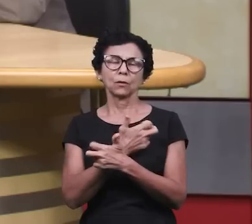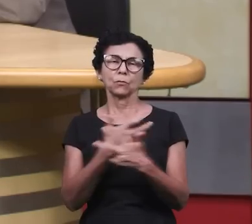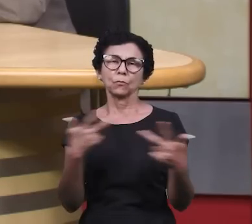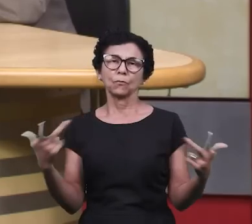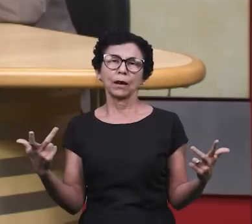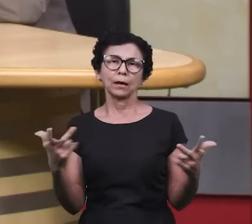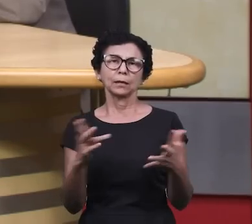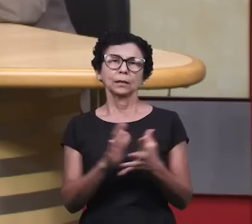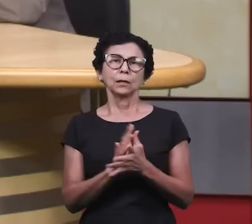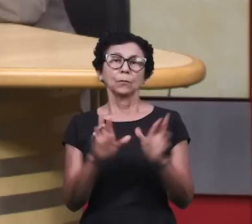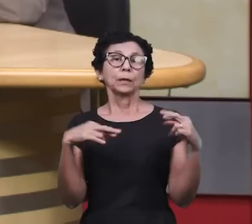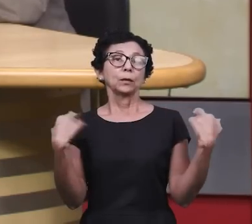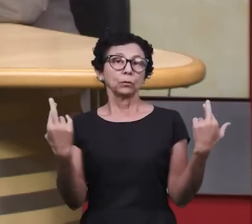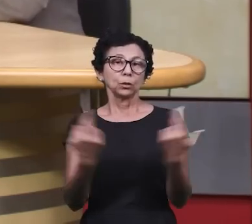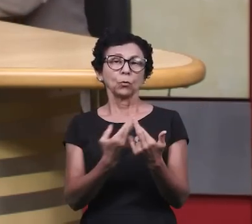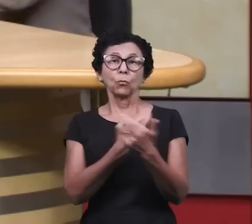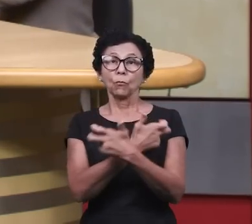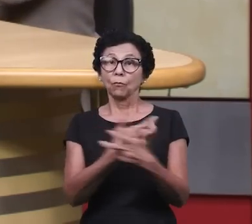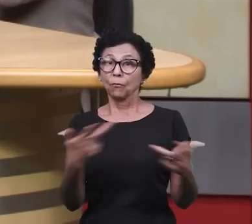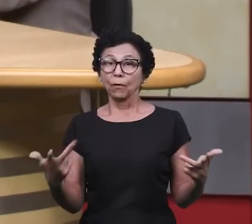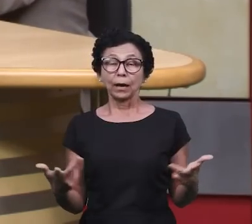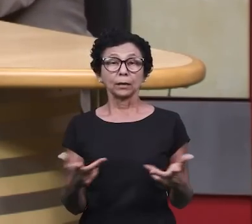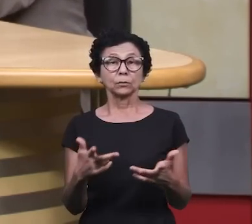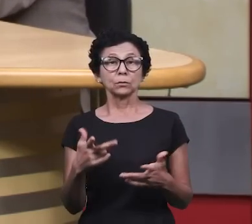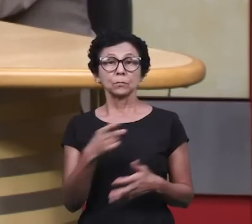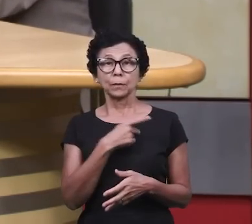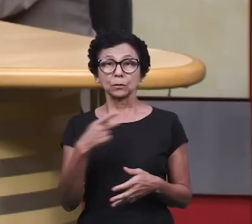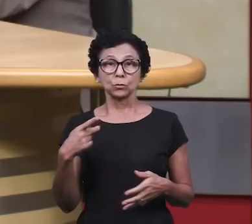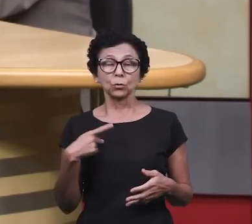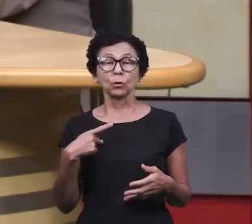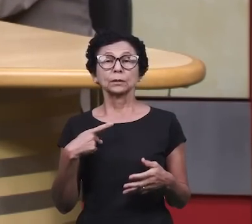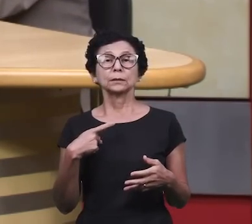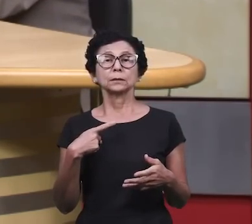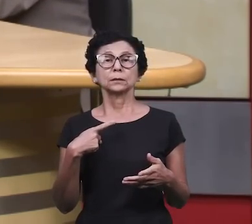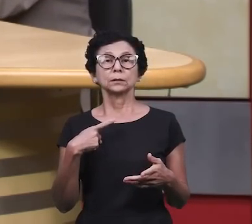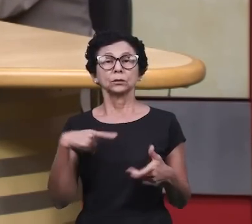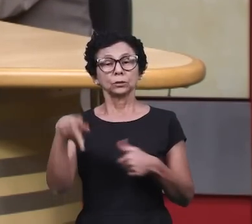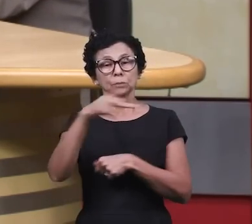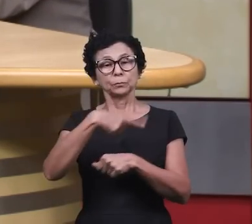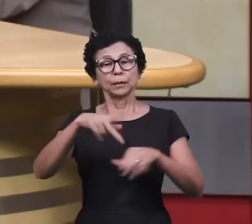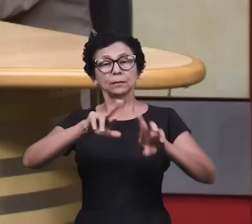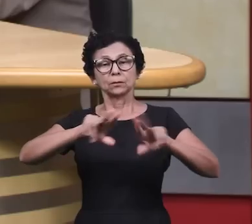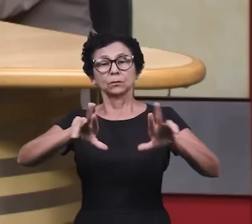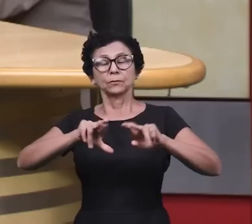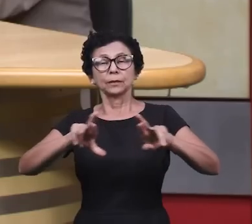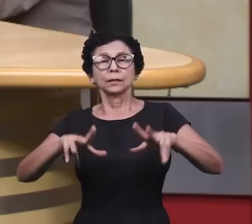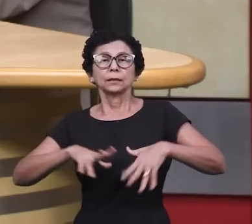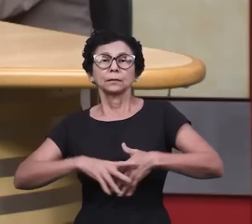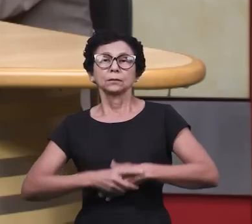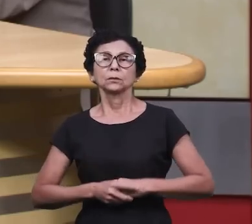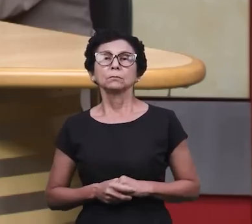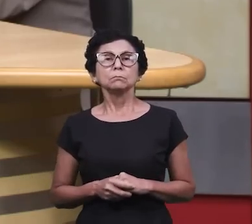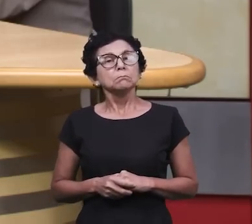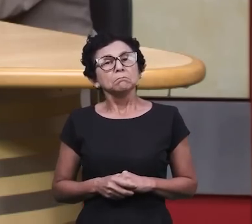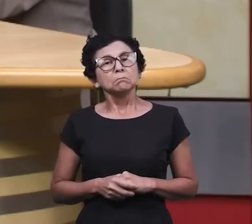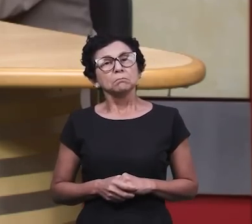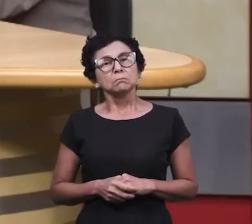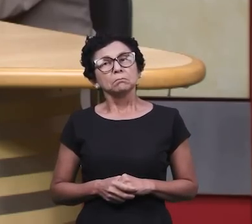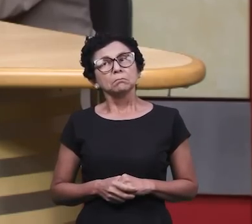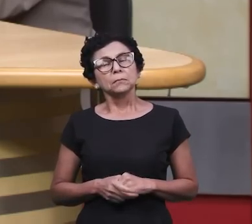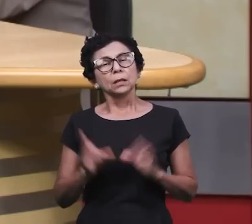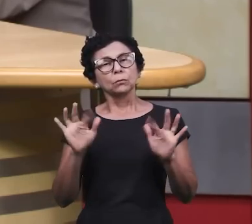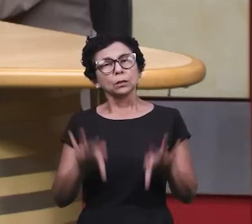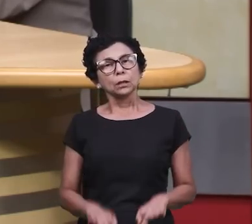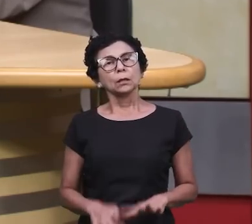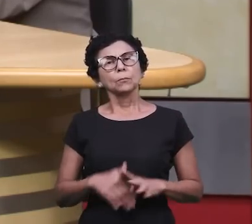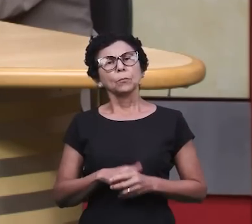da Holanda, tinha da Alemanha. E resolveram ficar, terminou a conferência deles, eles resolveram permanecer para